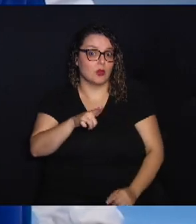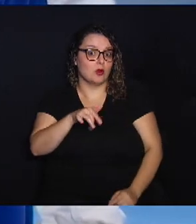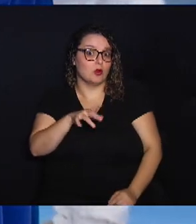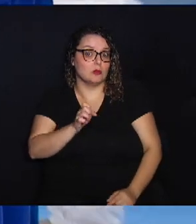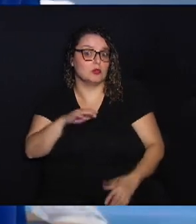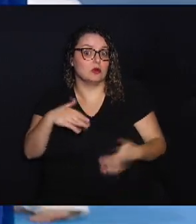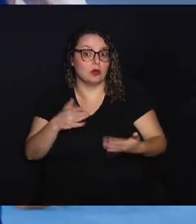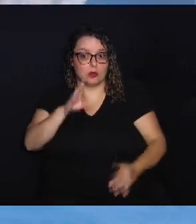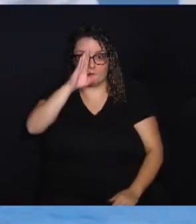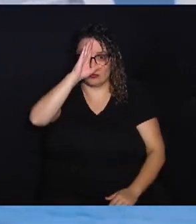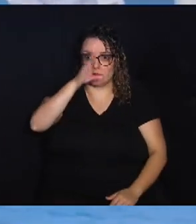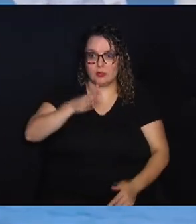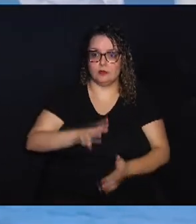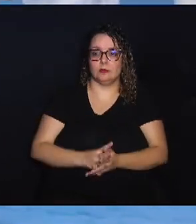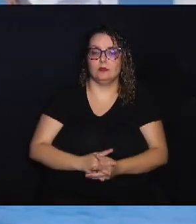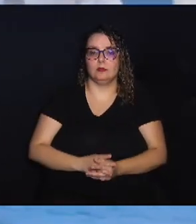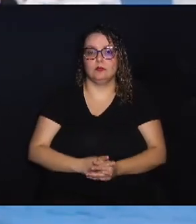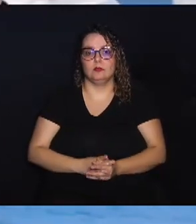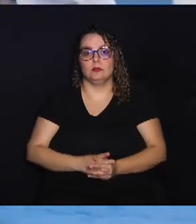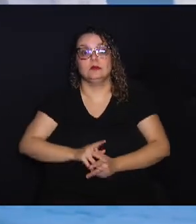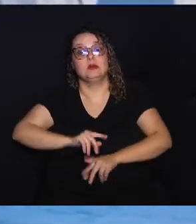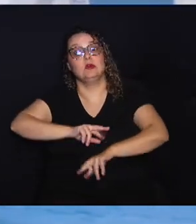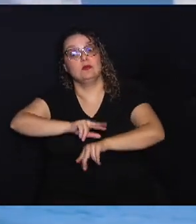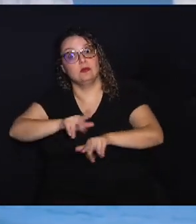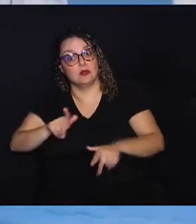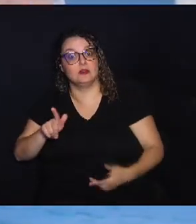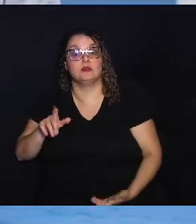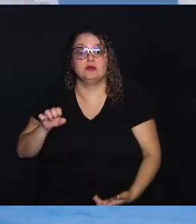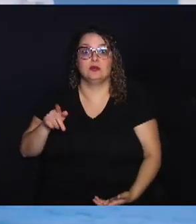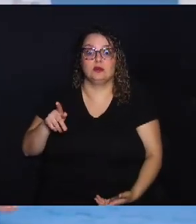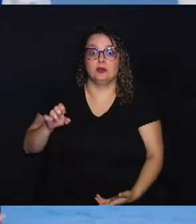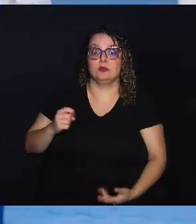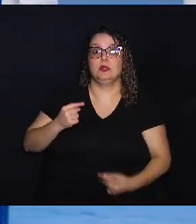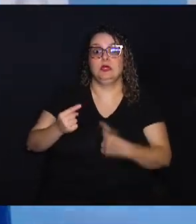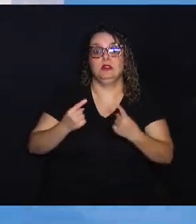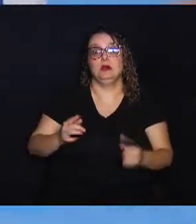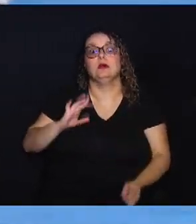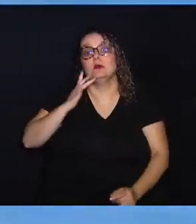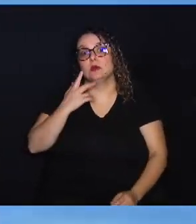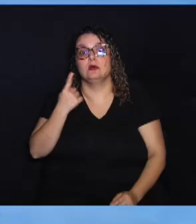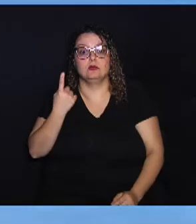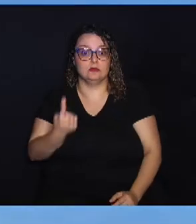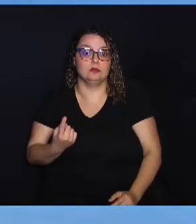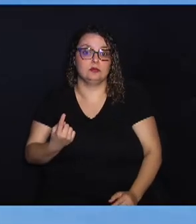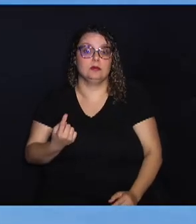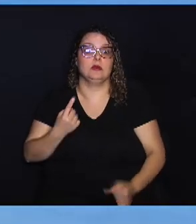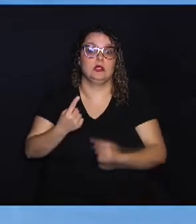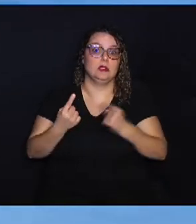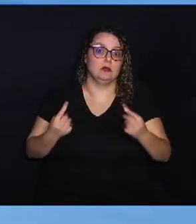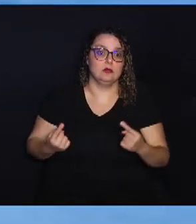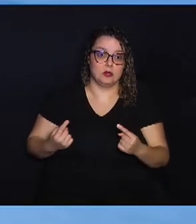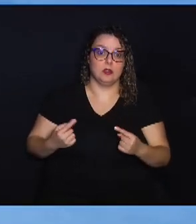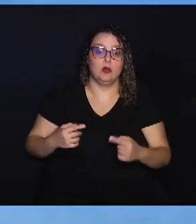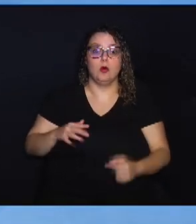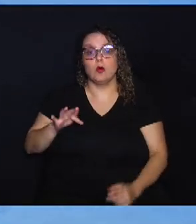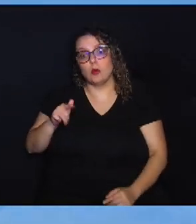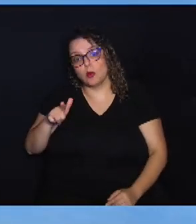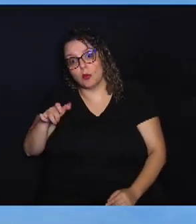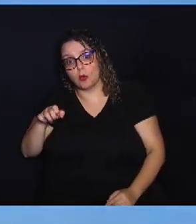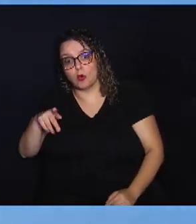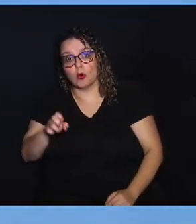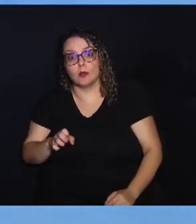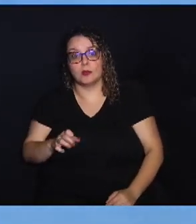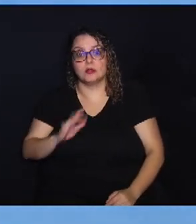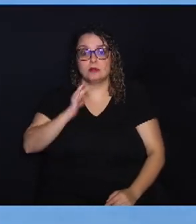principais golpes no judô? Olha, são muitos golpes e cada atleta prefere um golpe. Cada atleta tem um golpe de preferência. Mas os